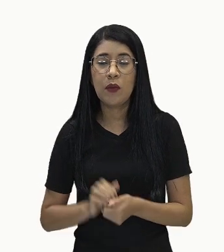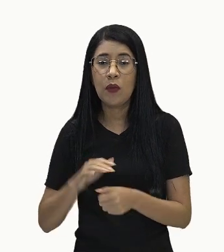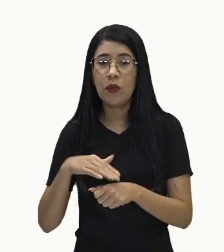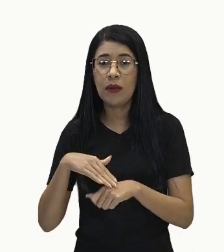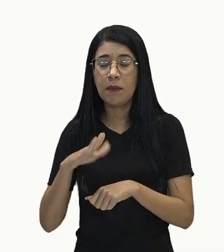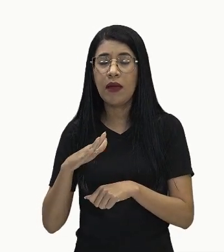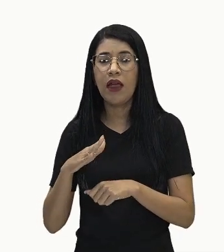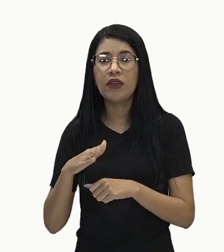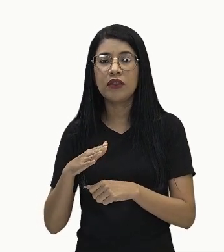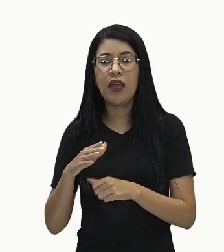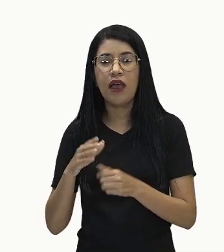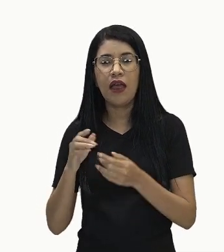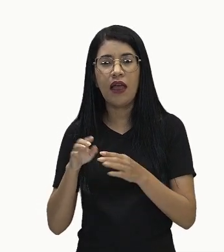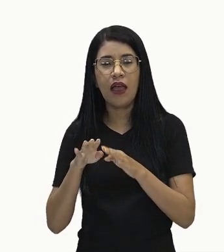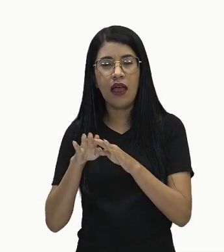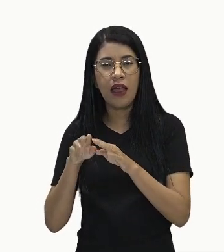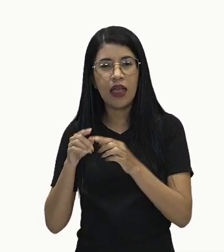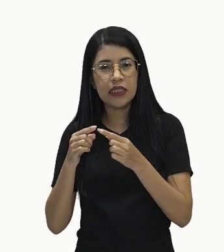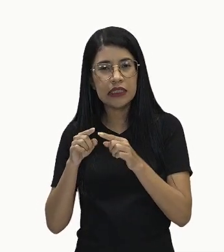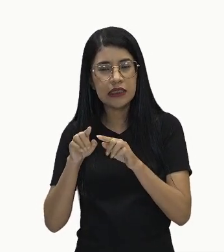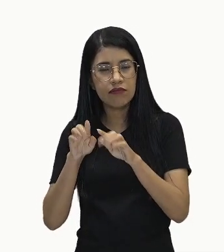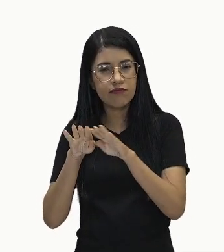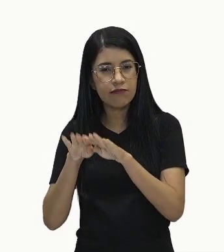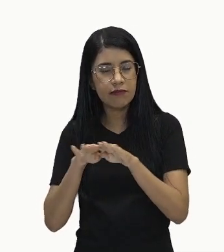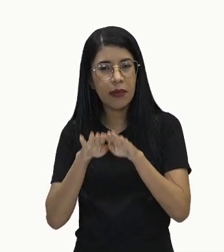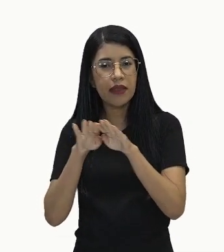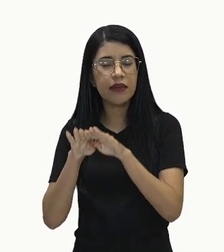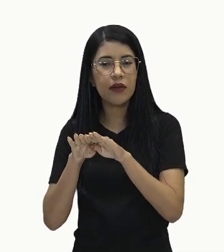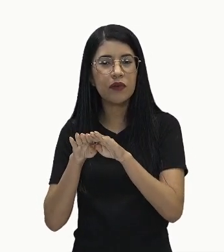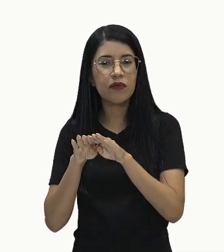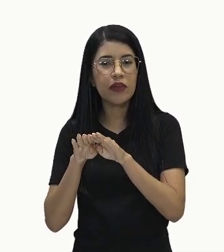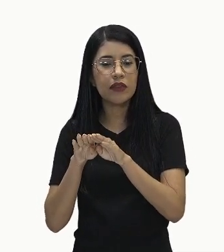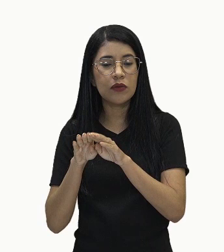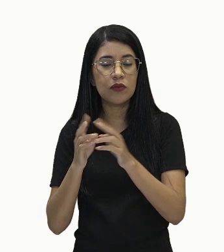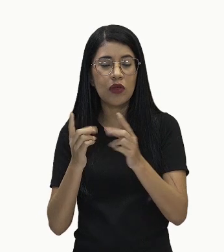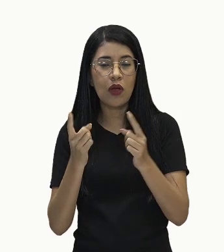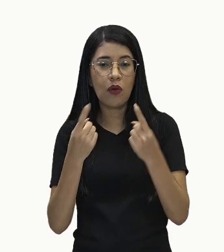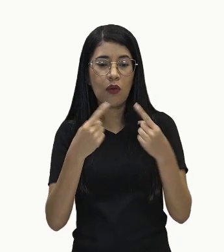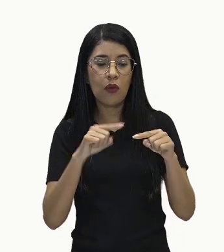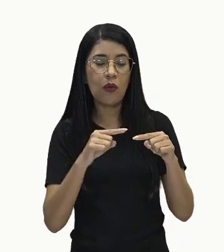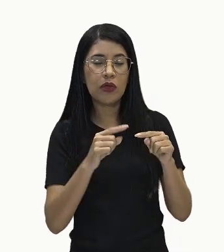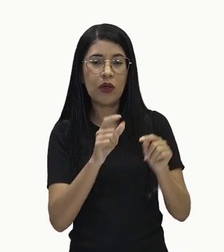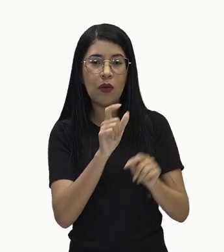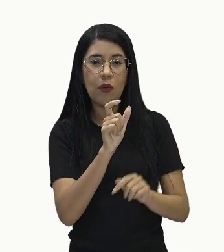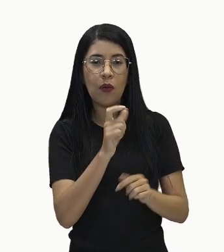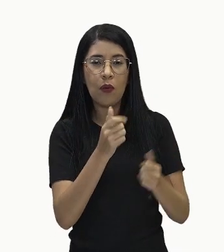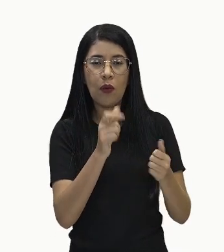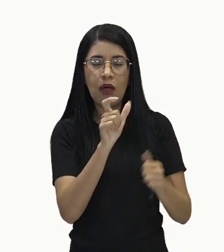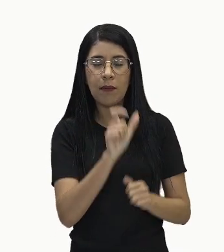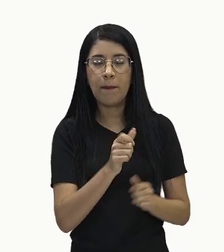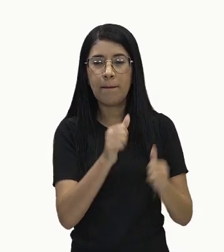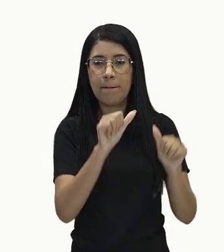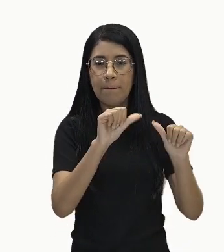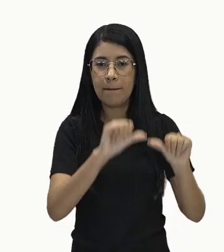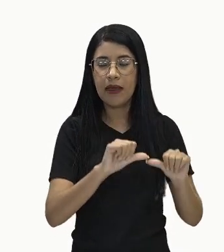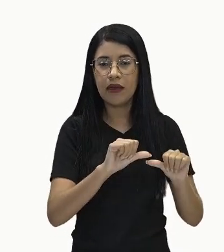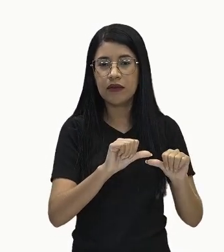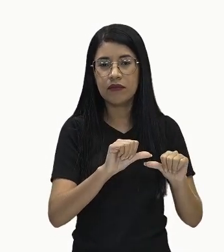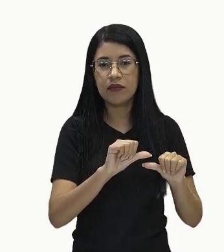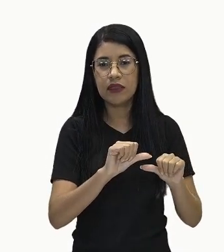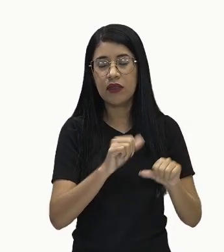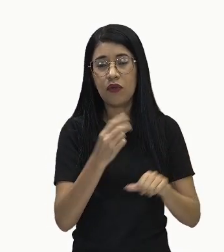da seguinte forma. O atleta mais regular vai lutar com o menos